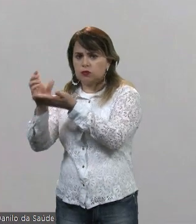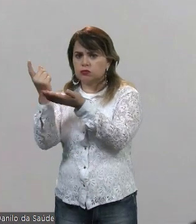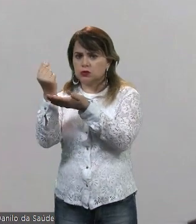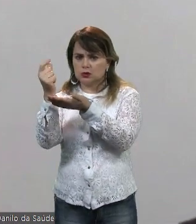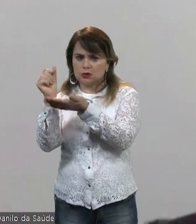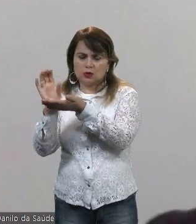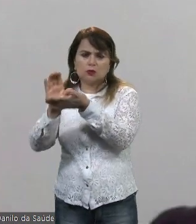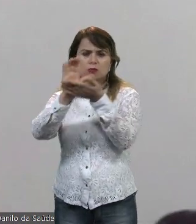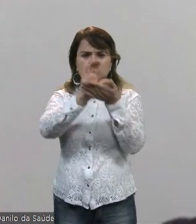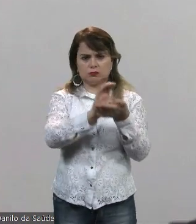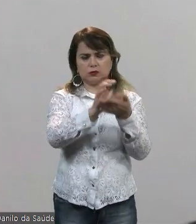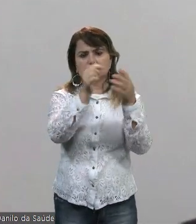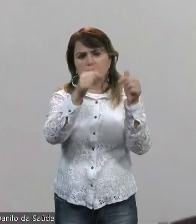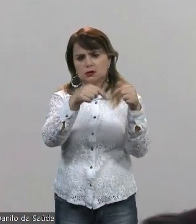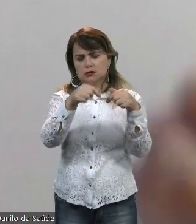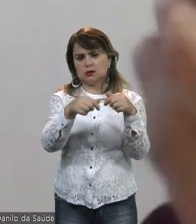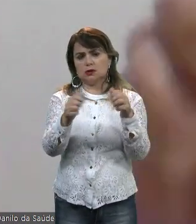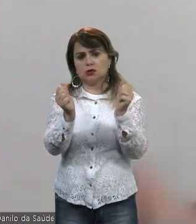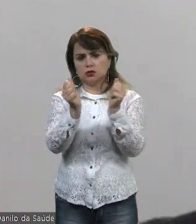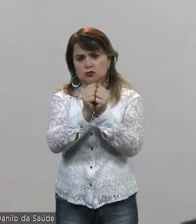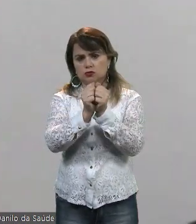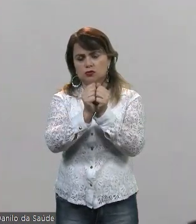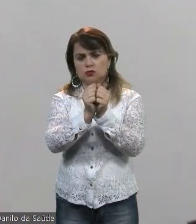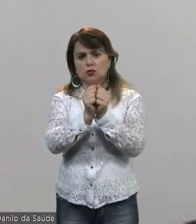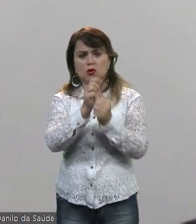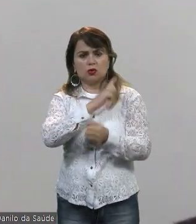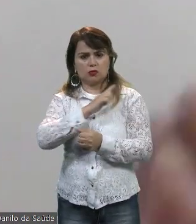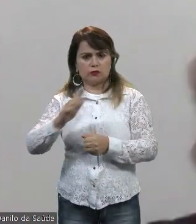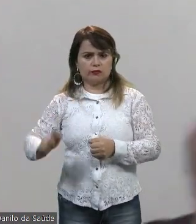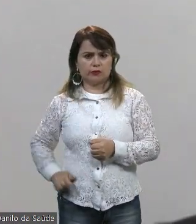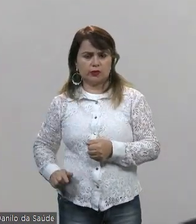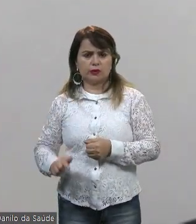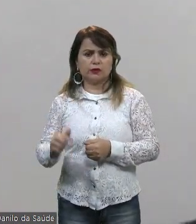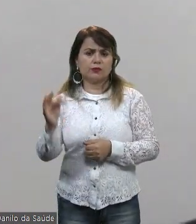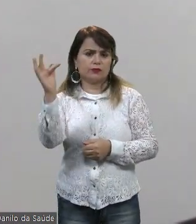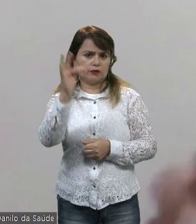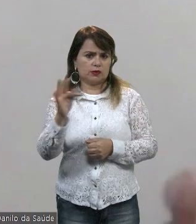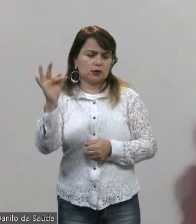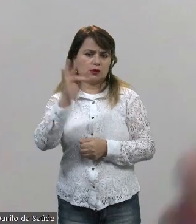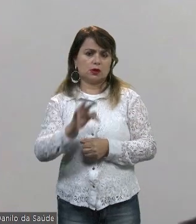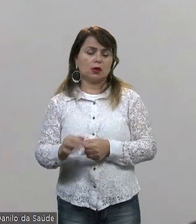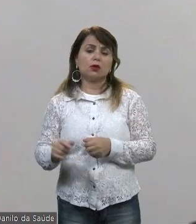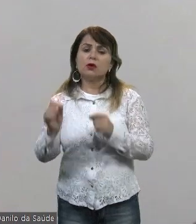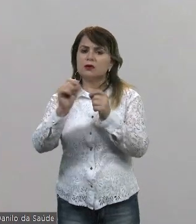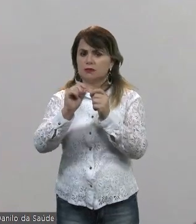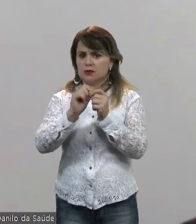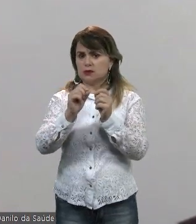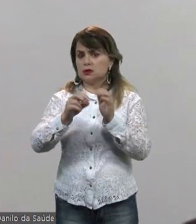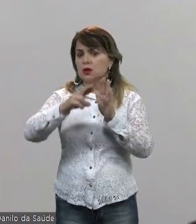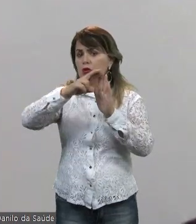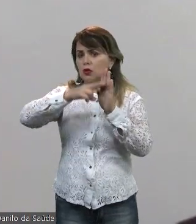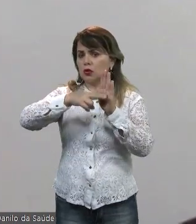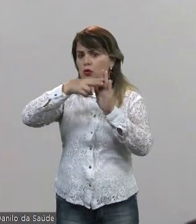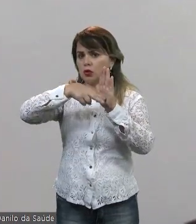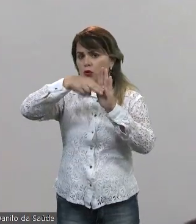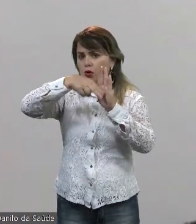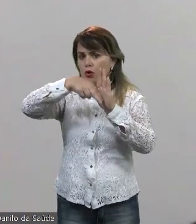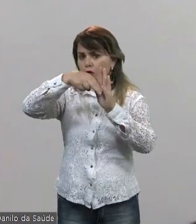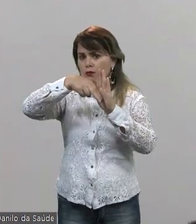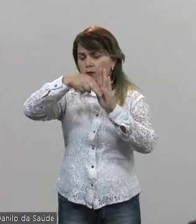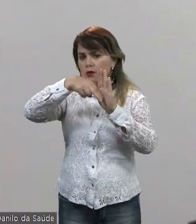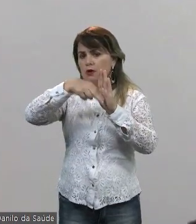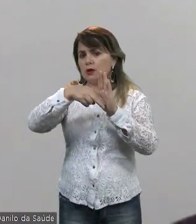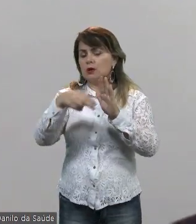disso, o governo federal edita as normas através das portarias, das leis federais, como deve